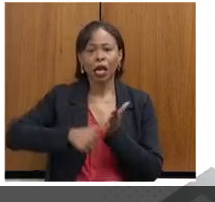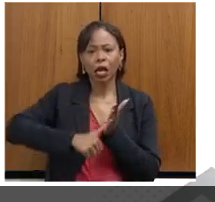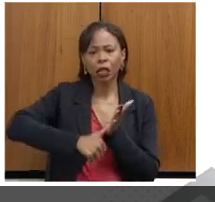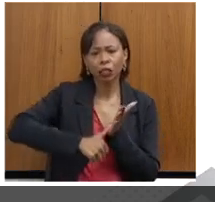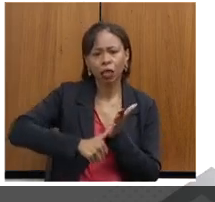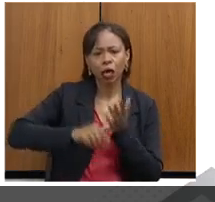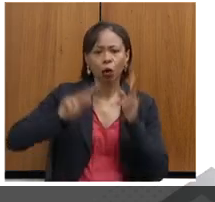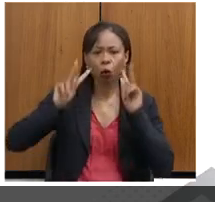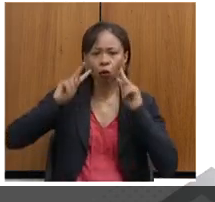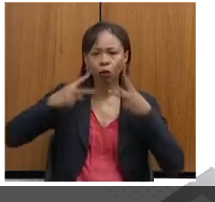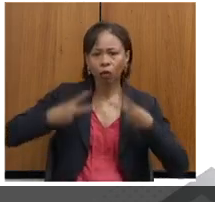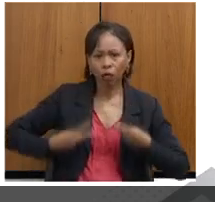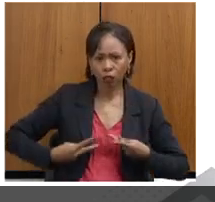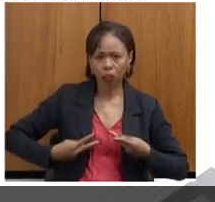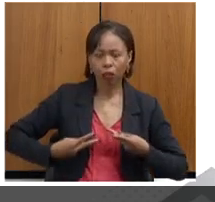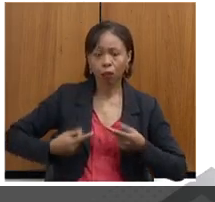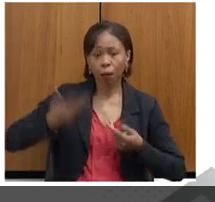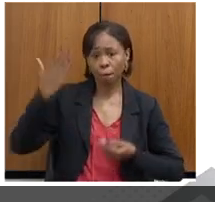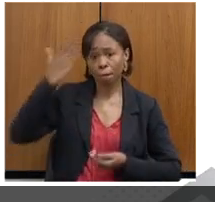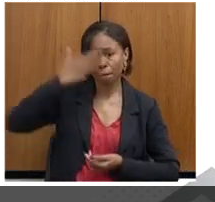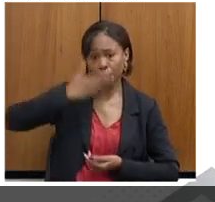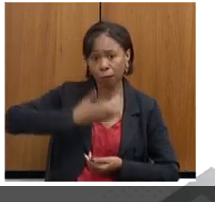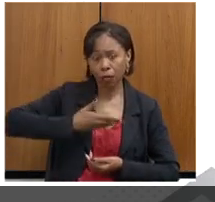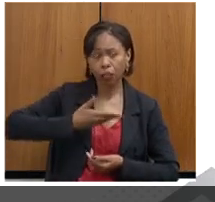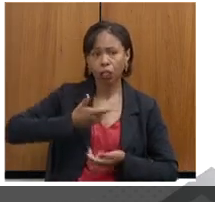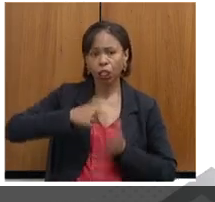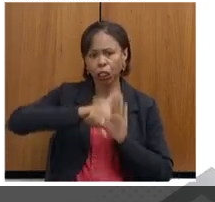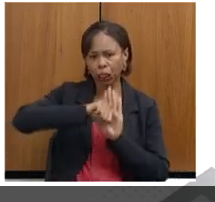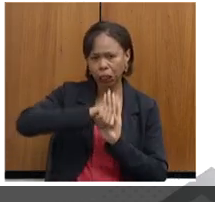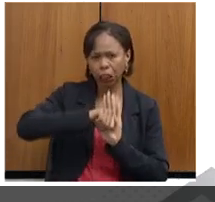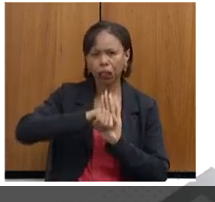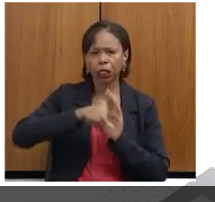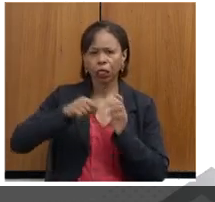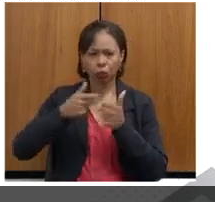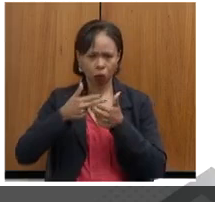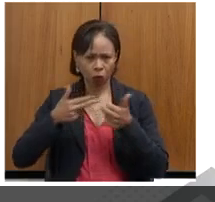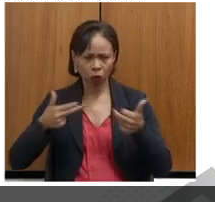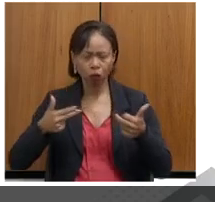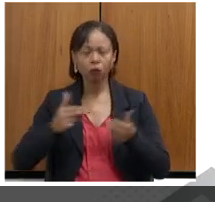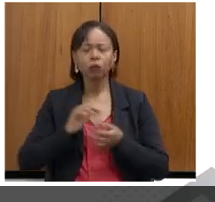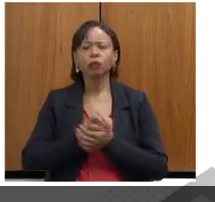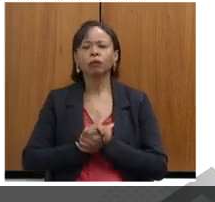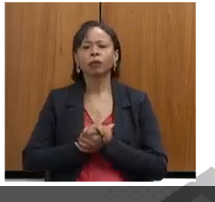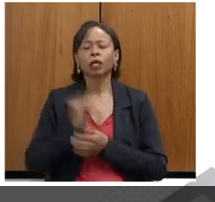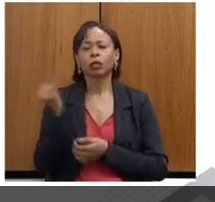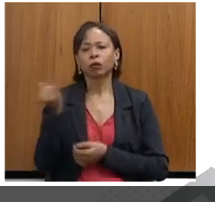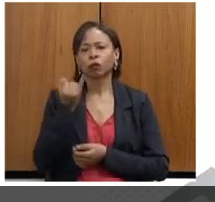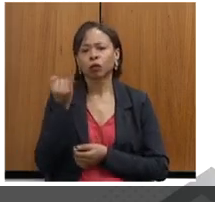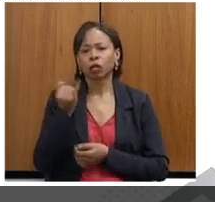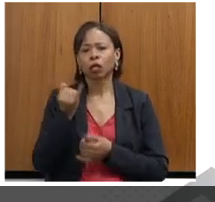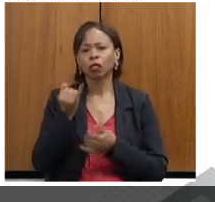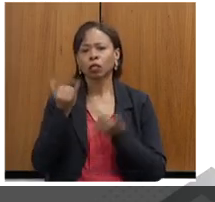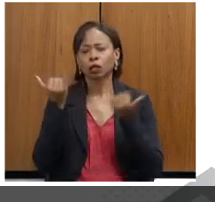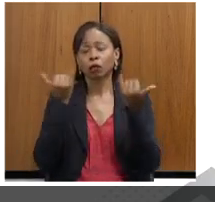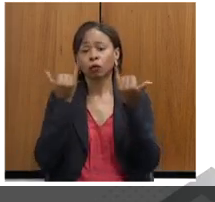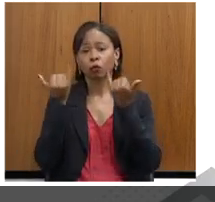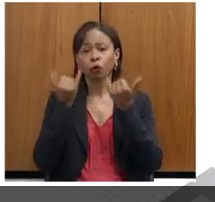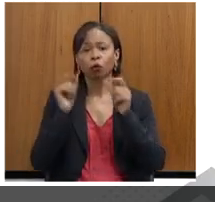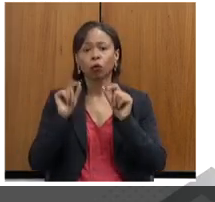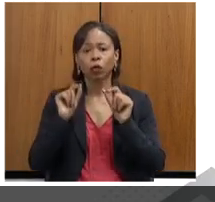para fins civis e criminais é importante salientar que Minas